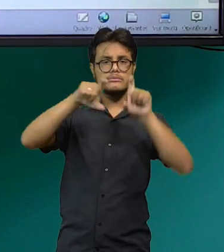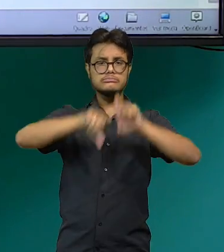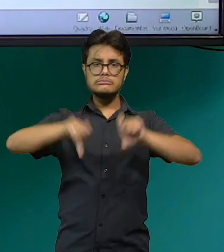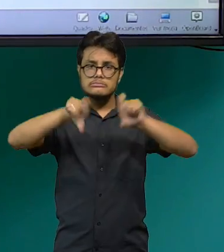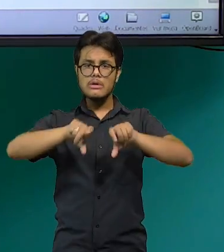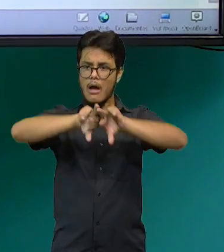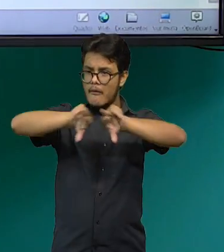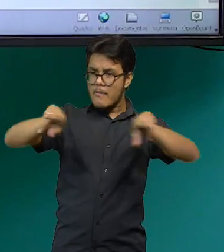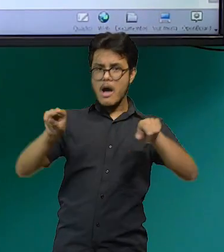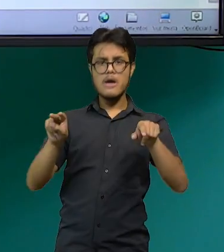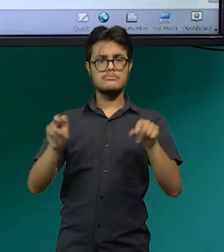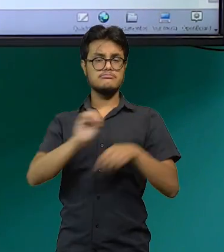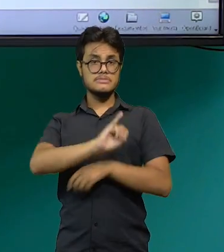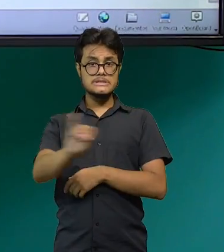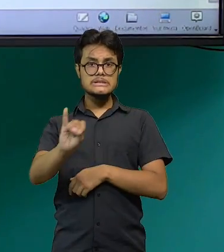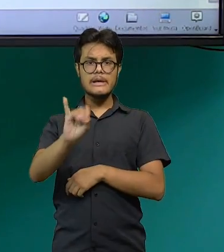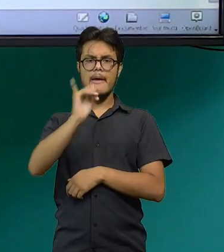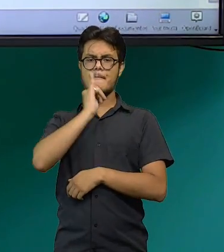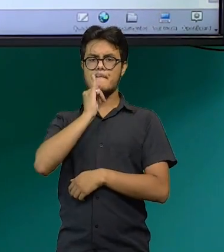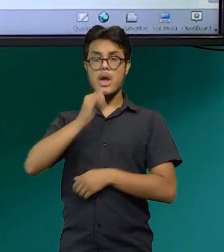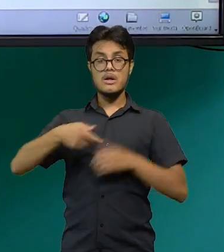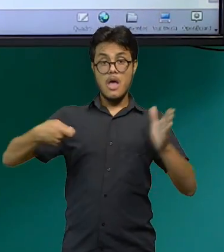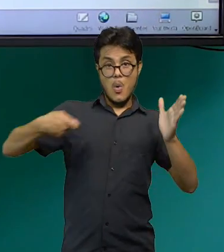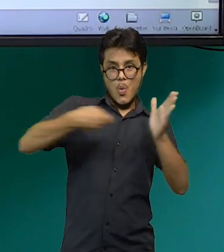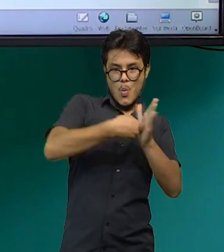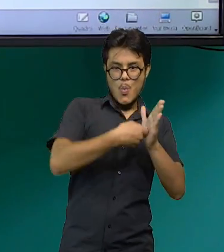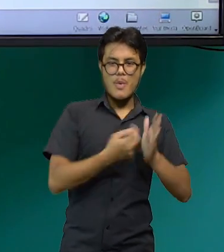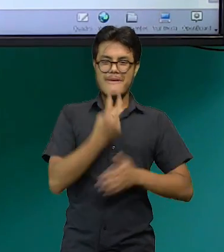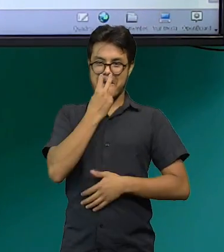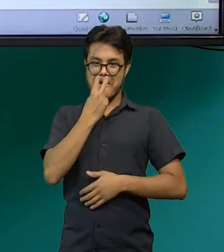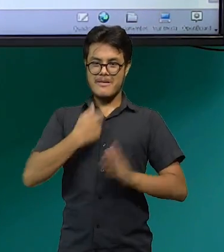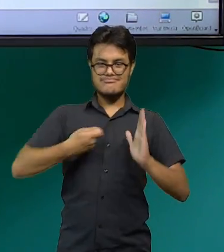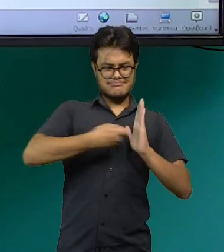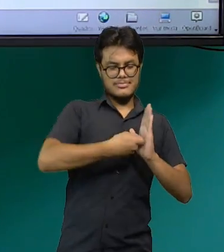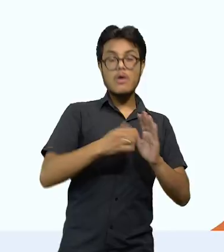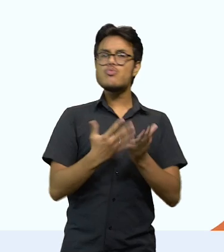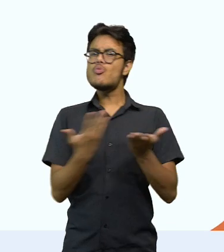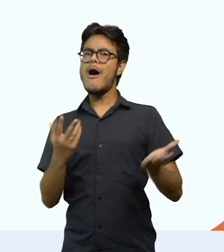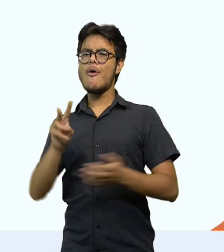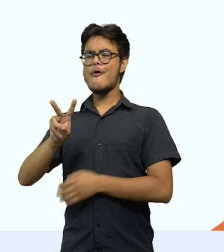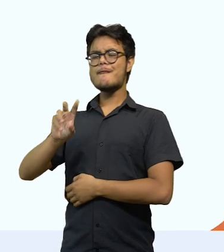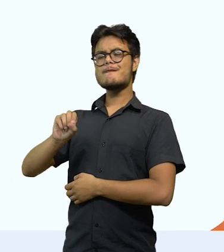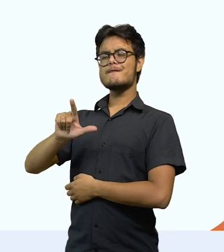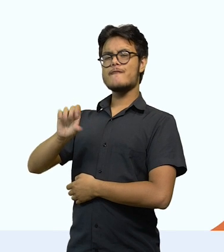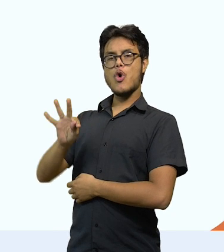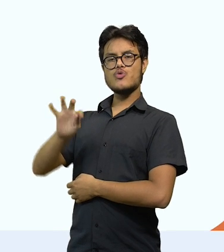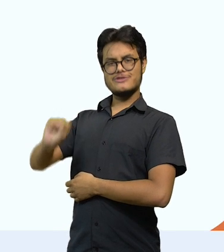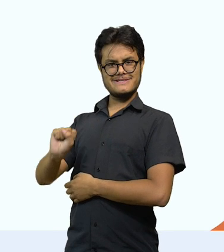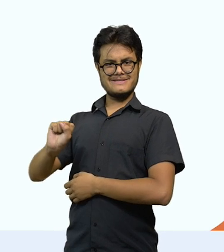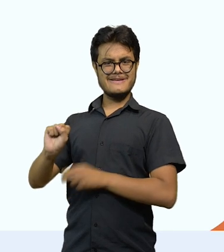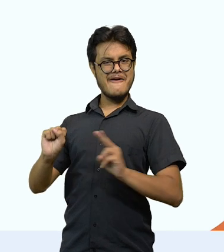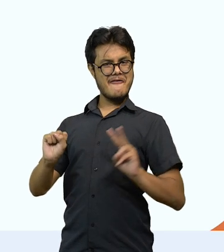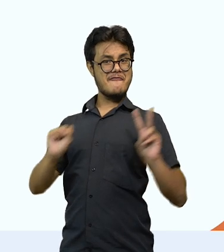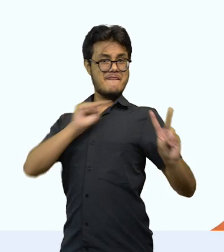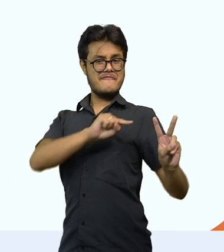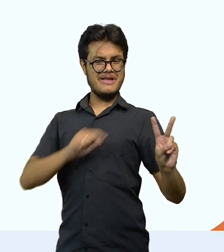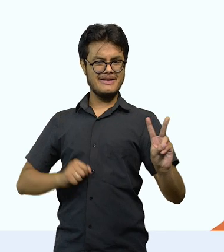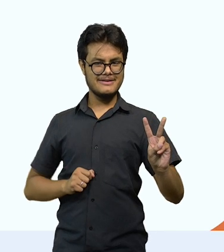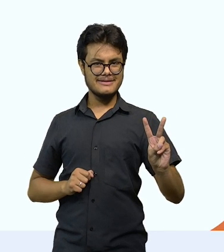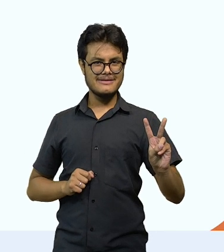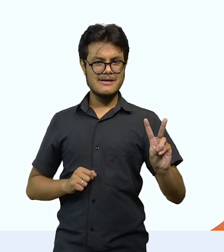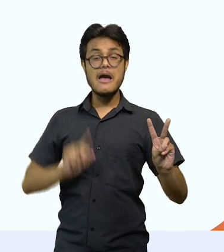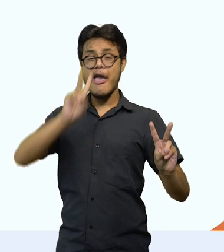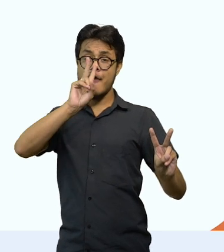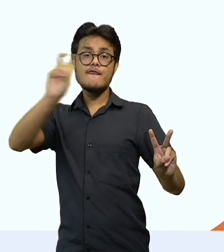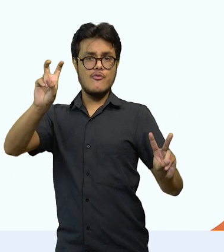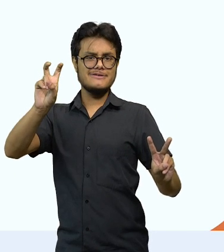vai visualizar um aparelho para ligar na tomada, a gente tem que saber o tipo de voltagem que é esse aparelho. E essa voltagem nada mais é do que a